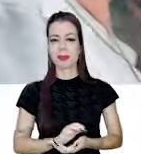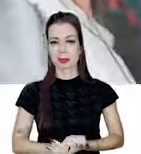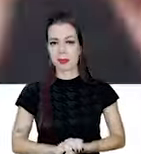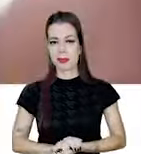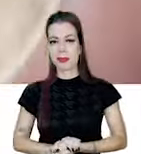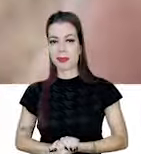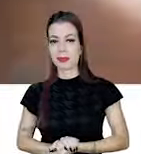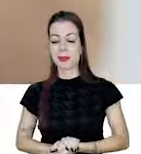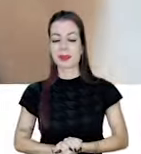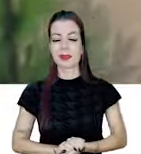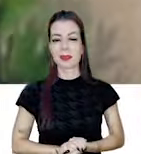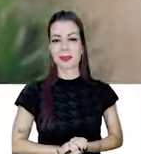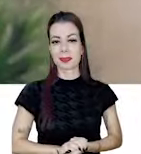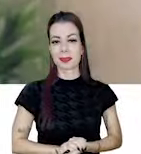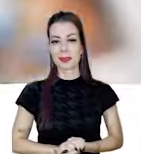locais.